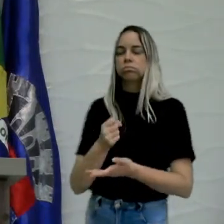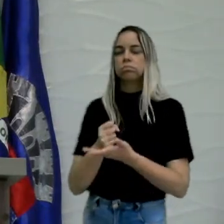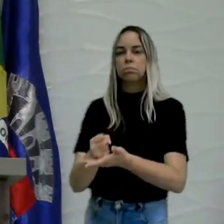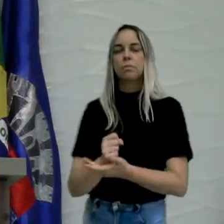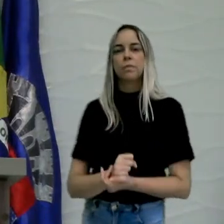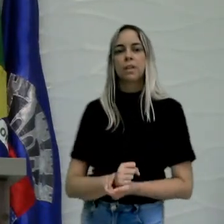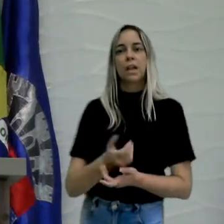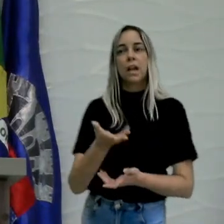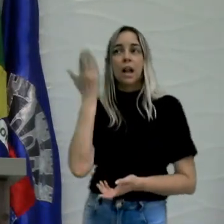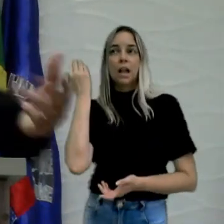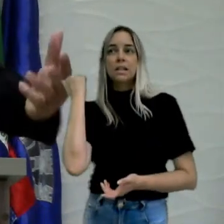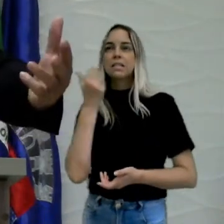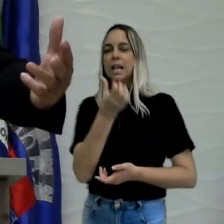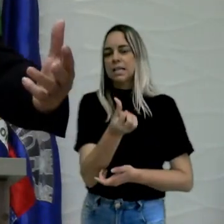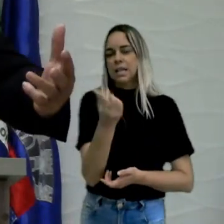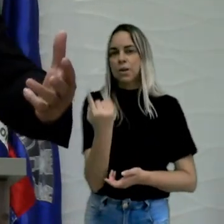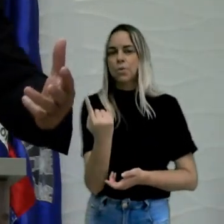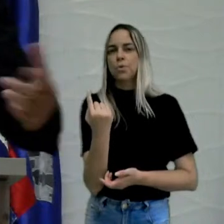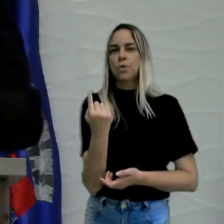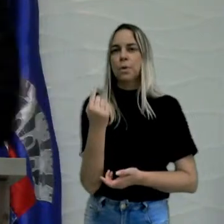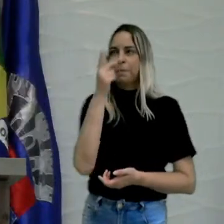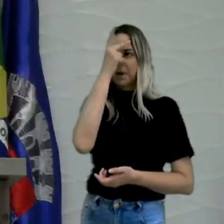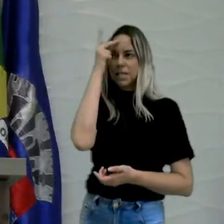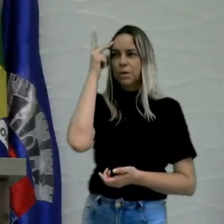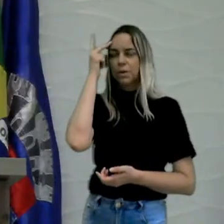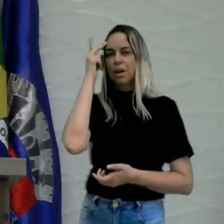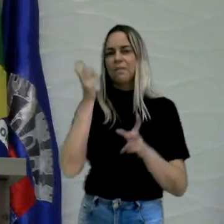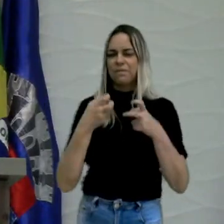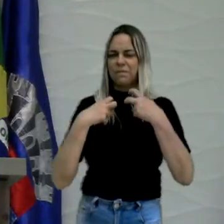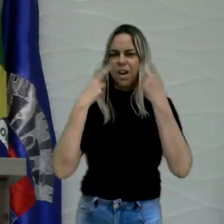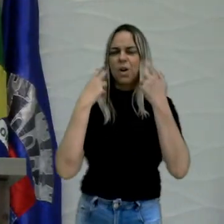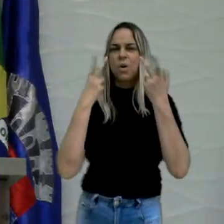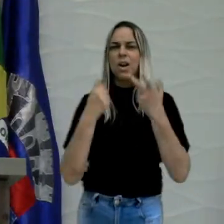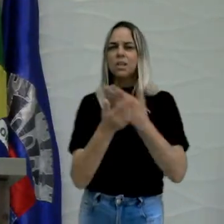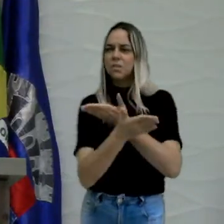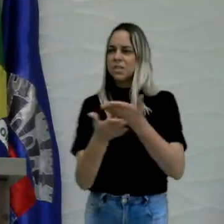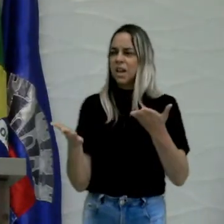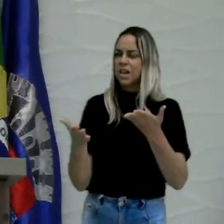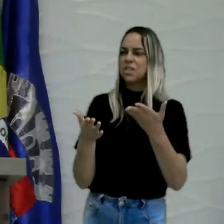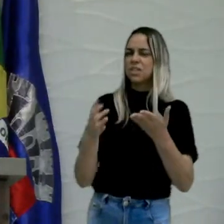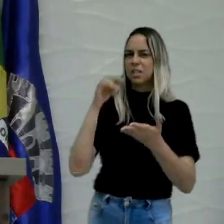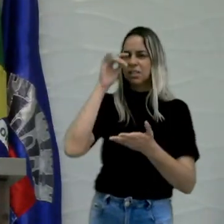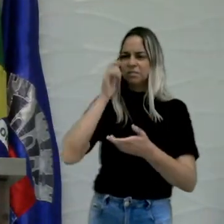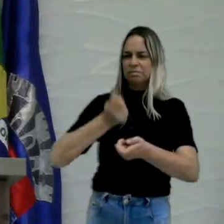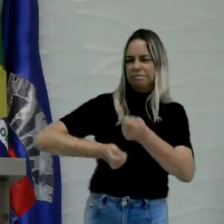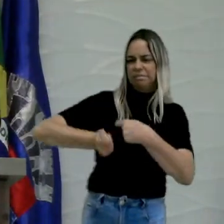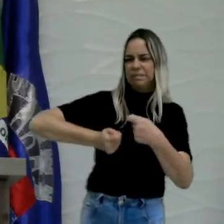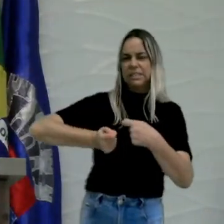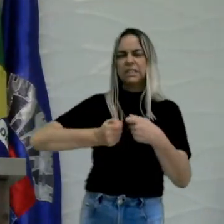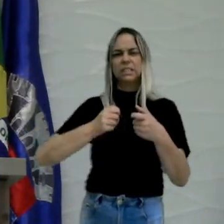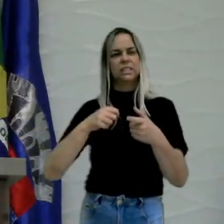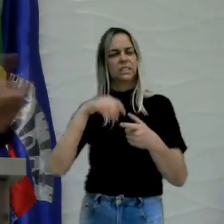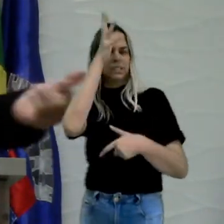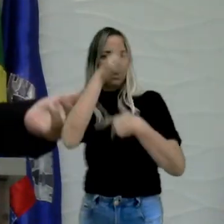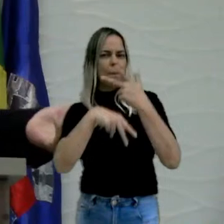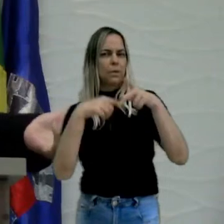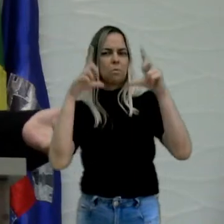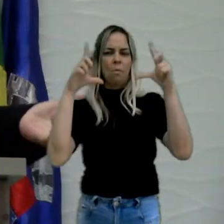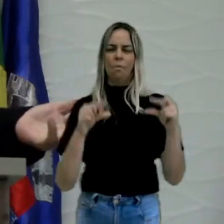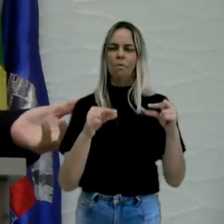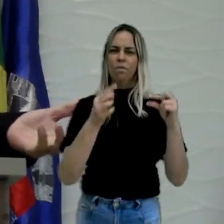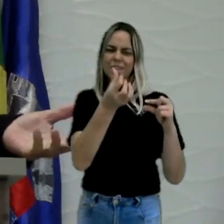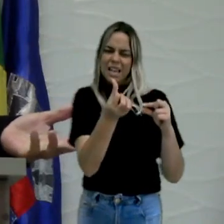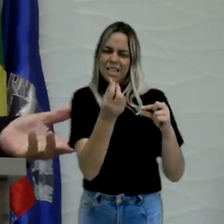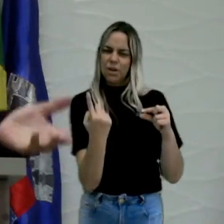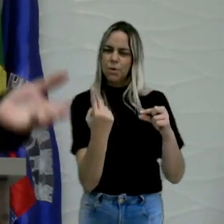61 habitantes. Veja que vergonha! Na gestão de vocês, São Bento diminuiu de 61